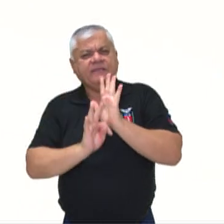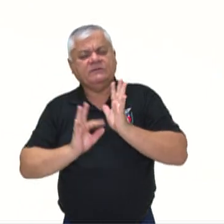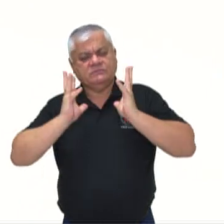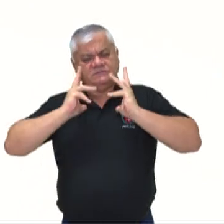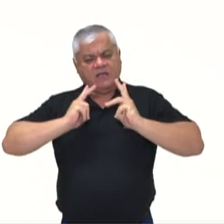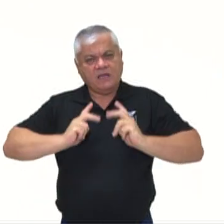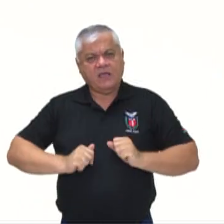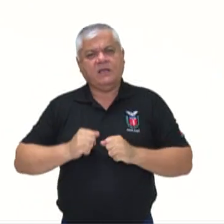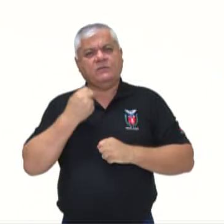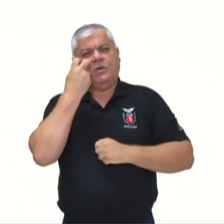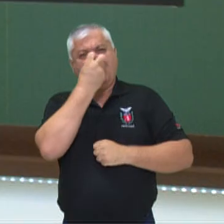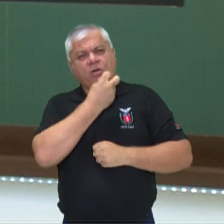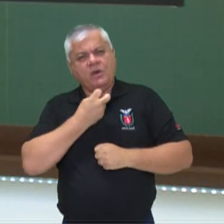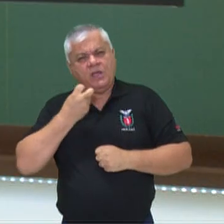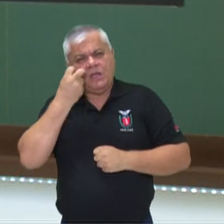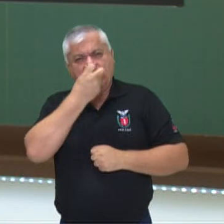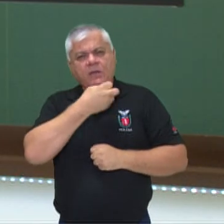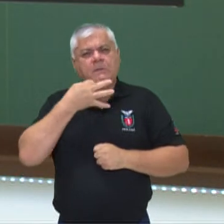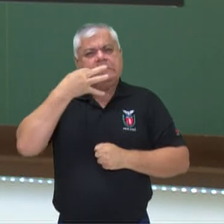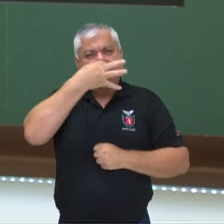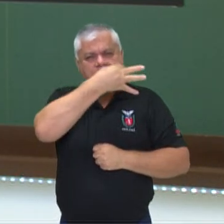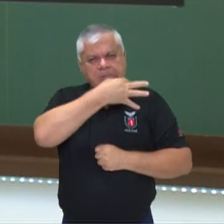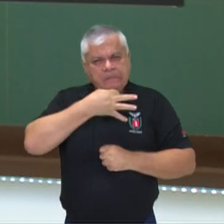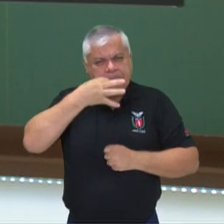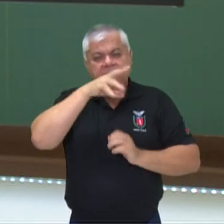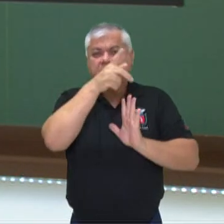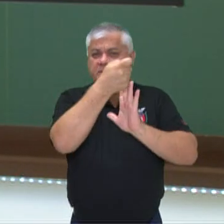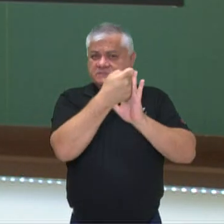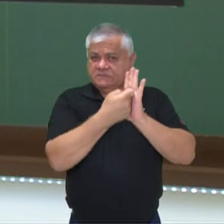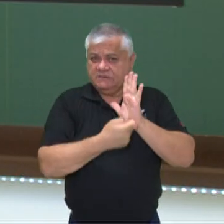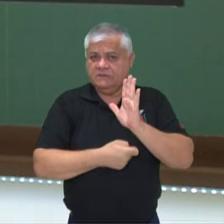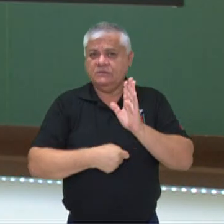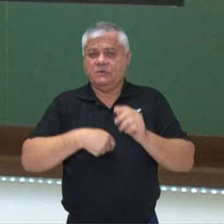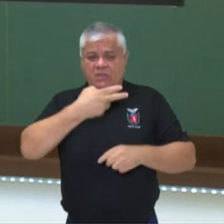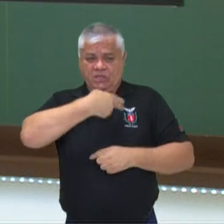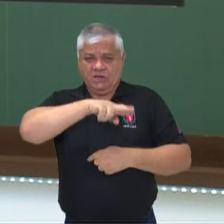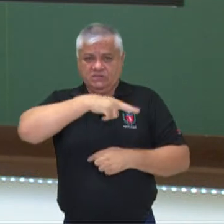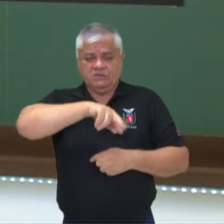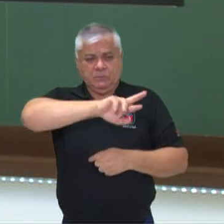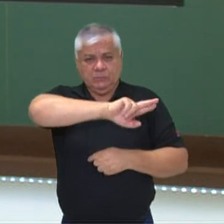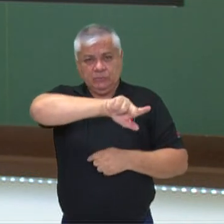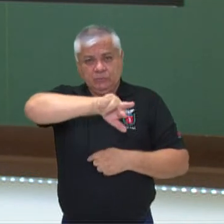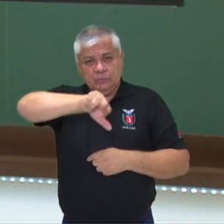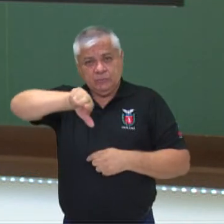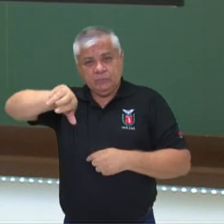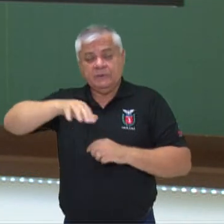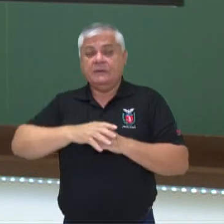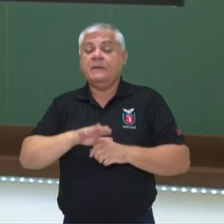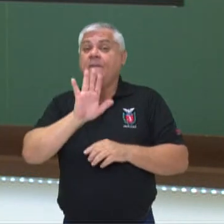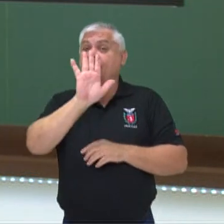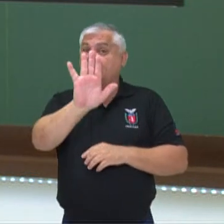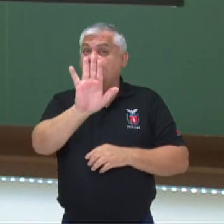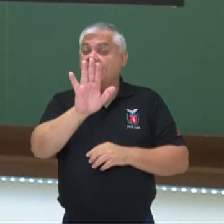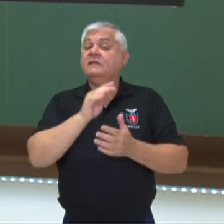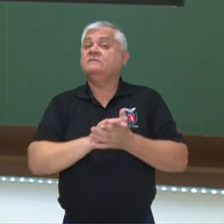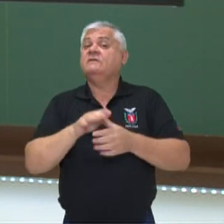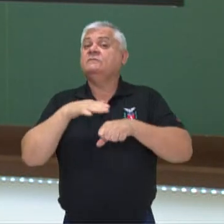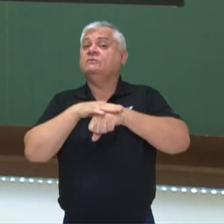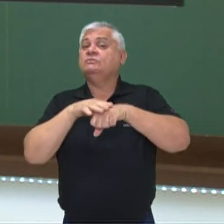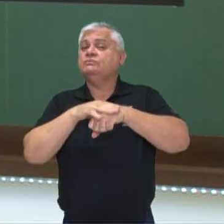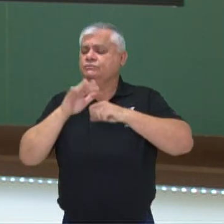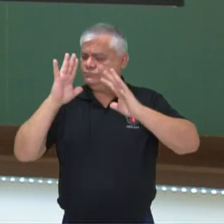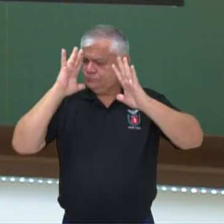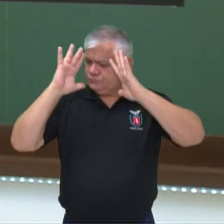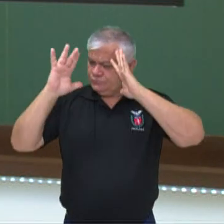e escritos nas diferentes religiões. Mas, para início de conversa, vamos fazer uma